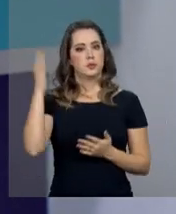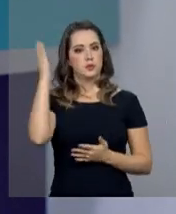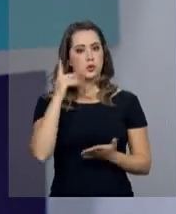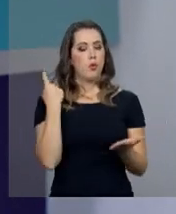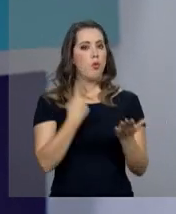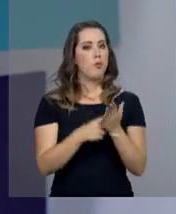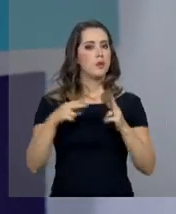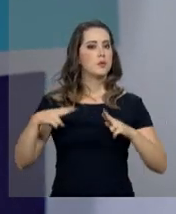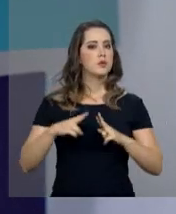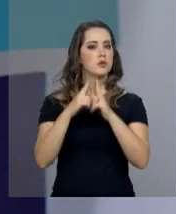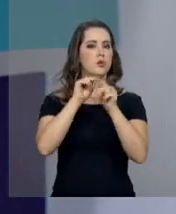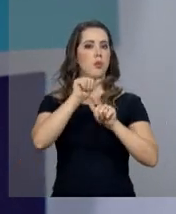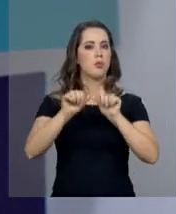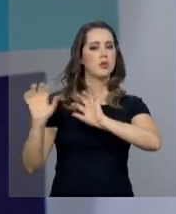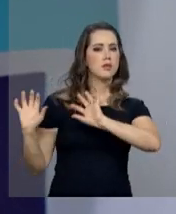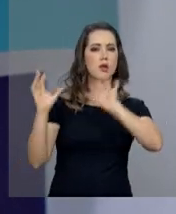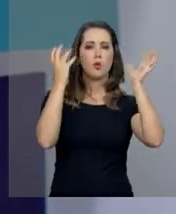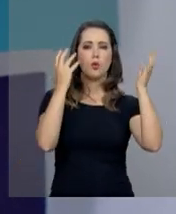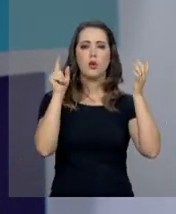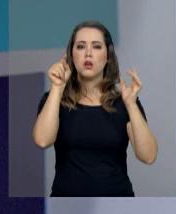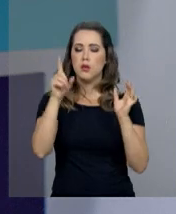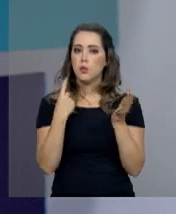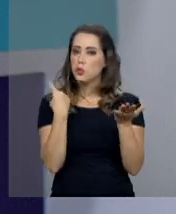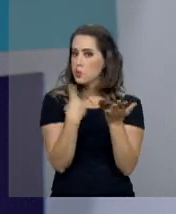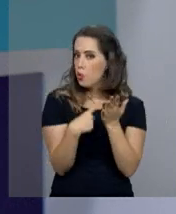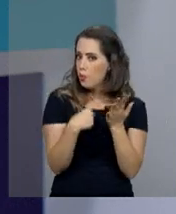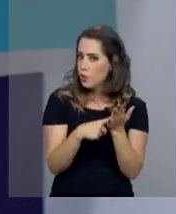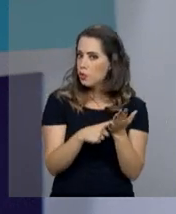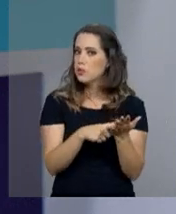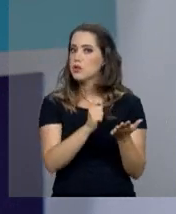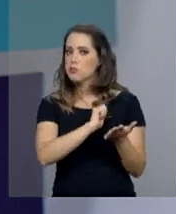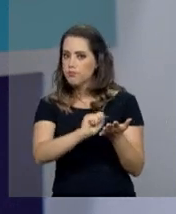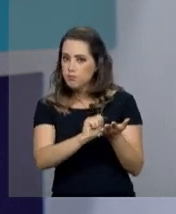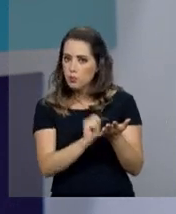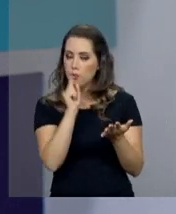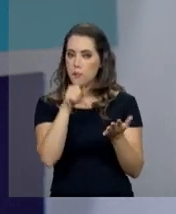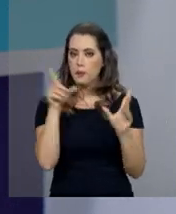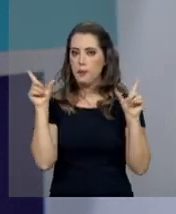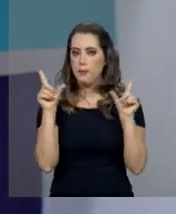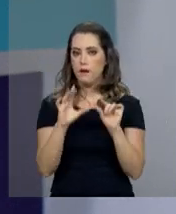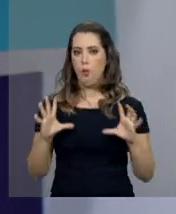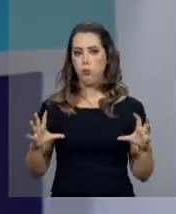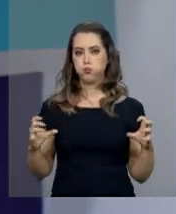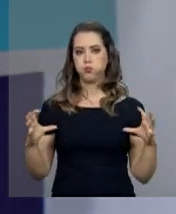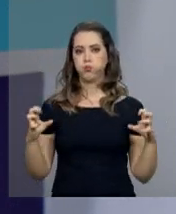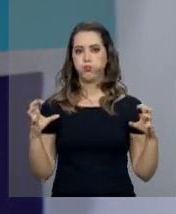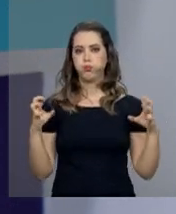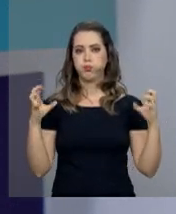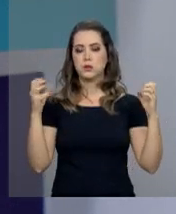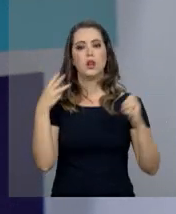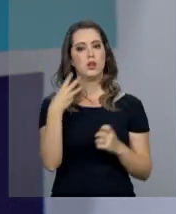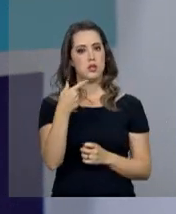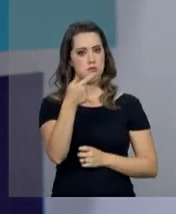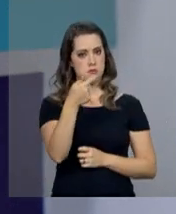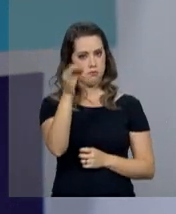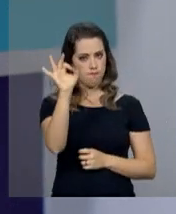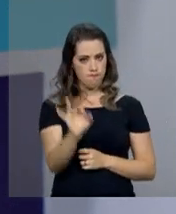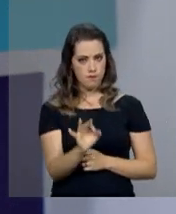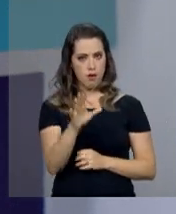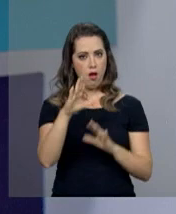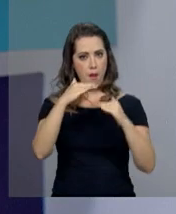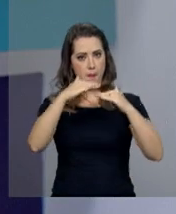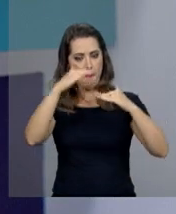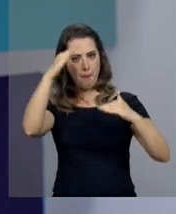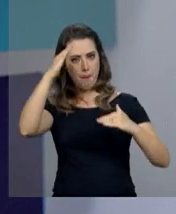paris sobre mudanças climáticas um dos compromissos assumidos está a redução de gases do efeito estufa em 37 por cento abaixo